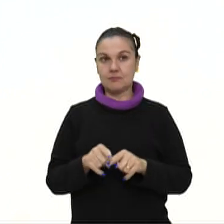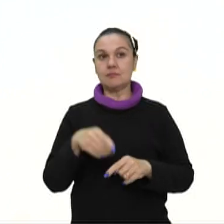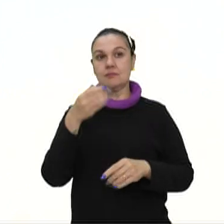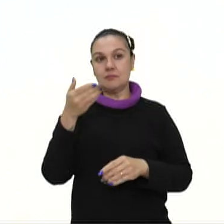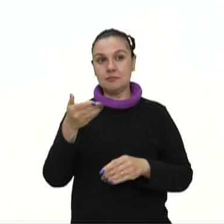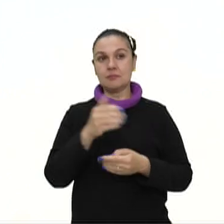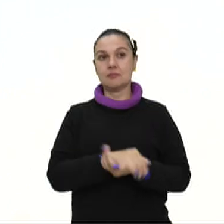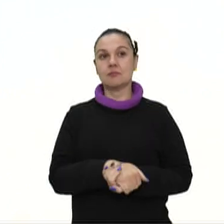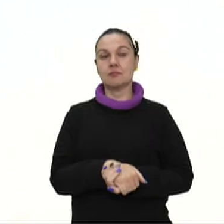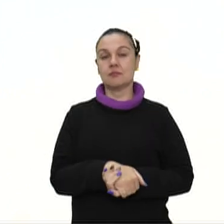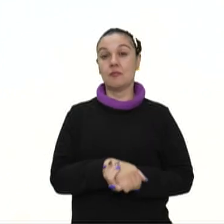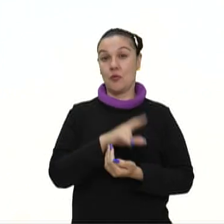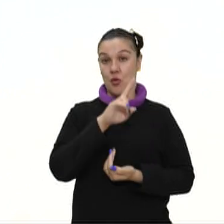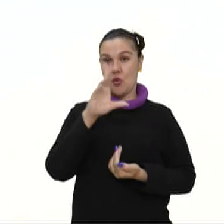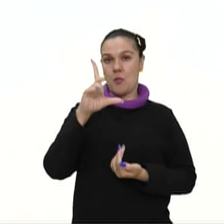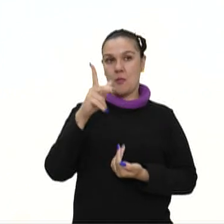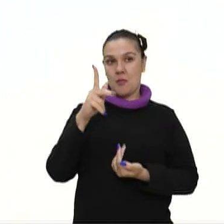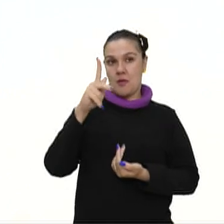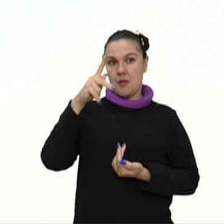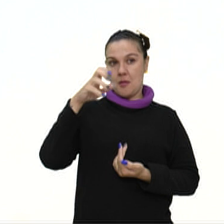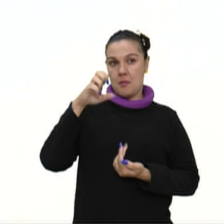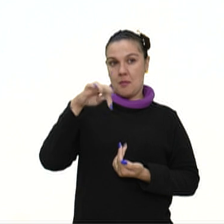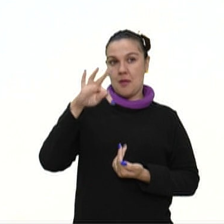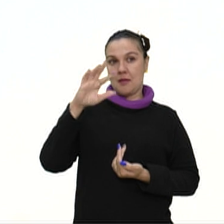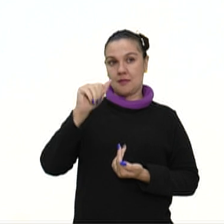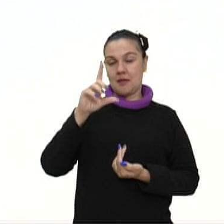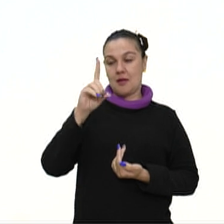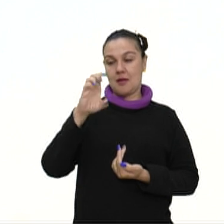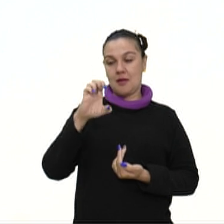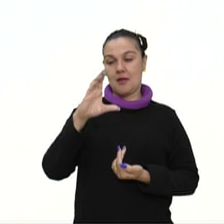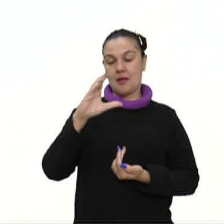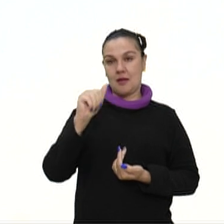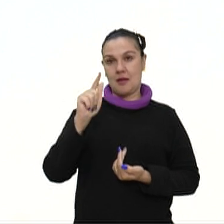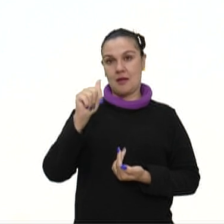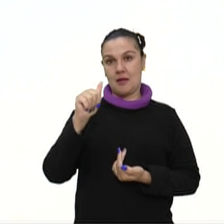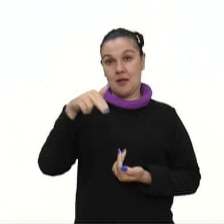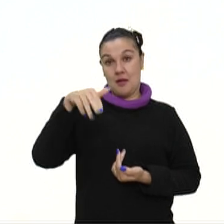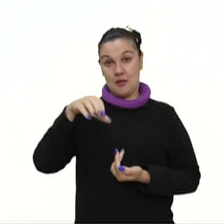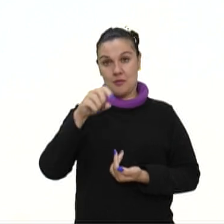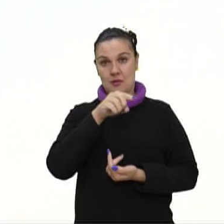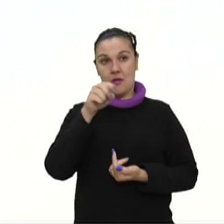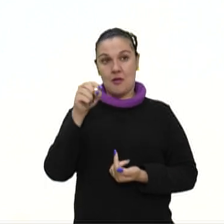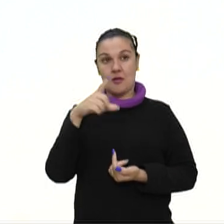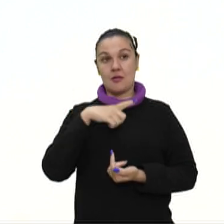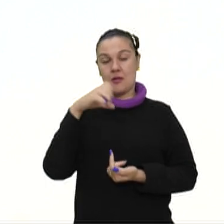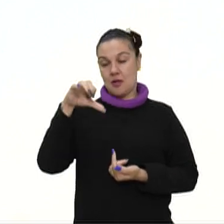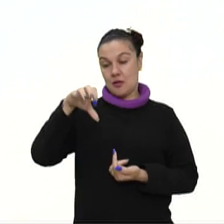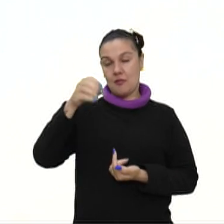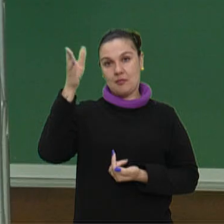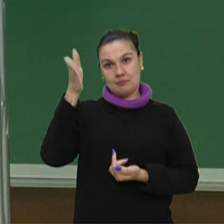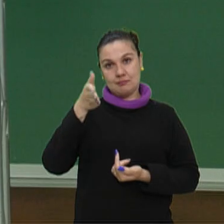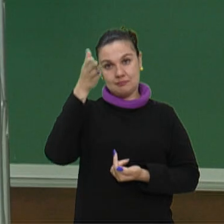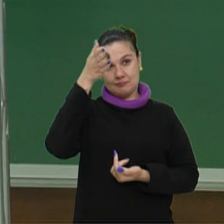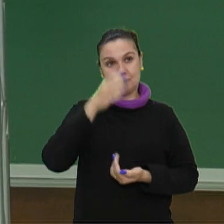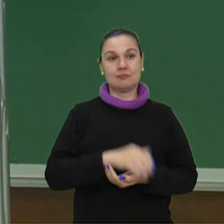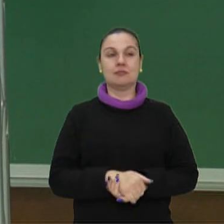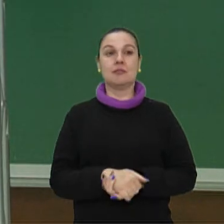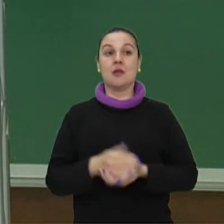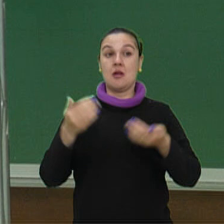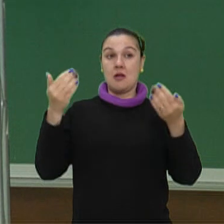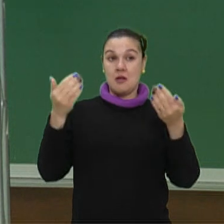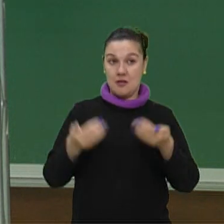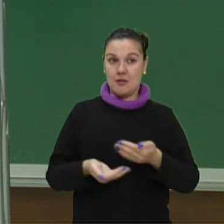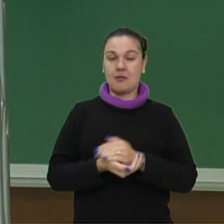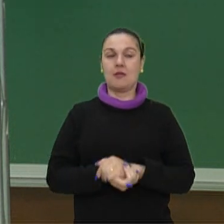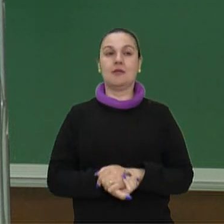lados, que é o pentadecágono, é o polígono que tem 90 diagonais, ok? Beleza? E